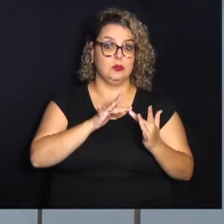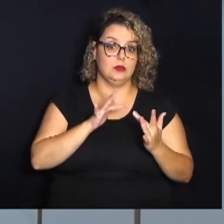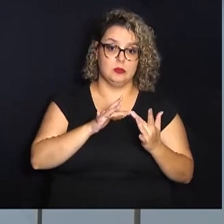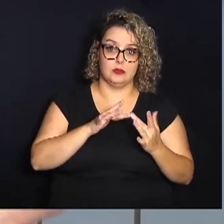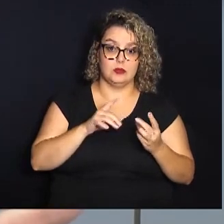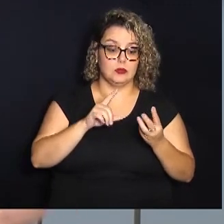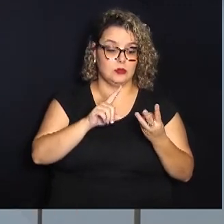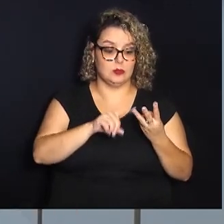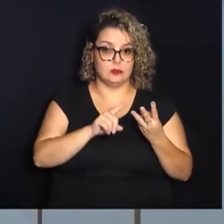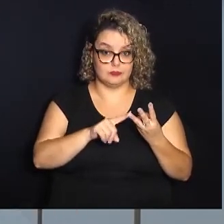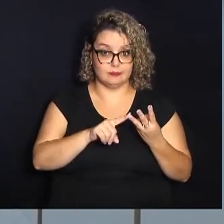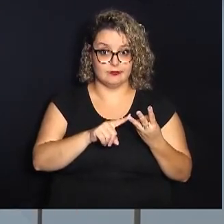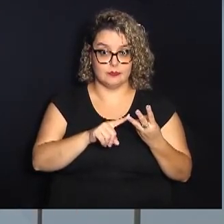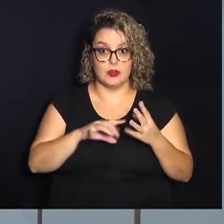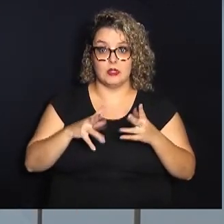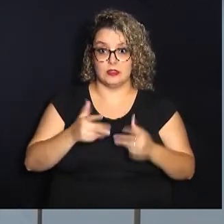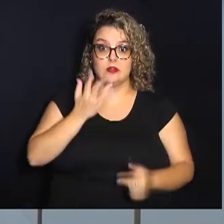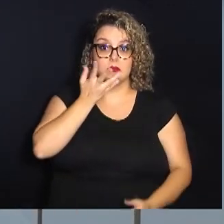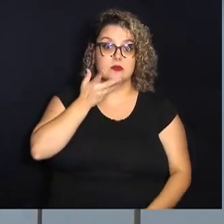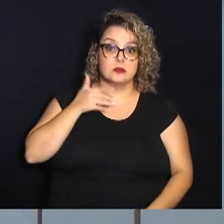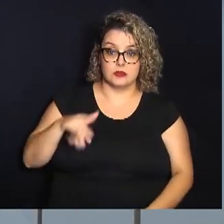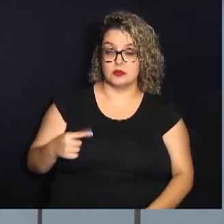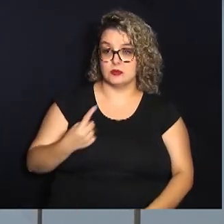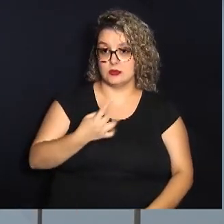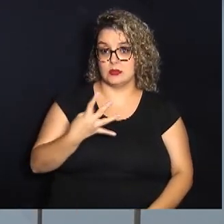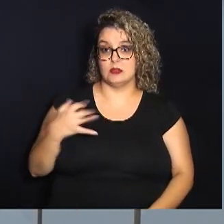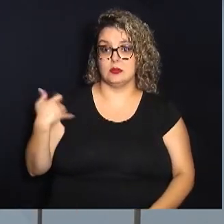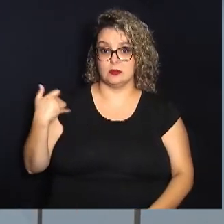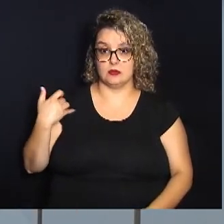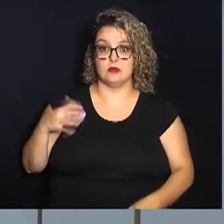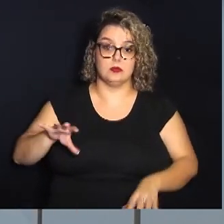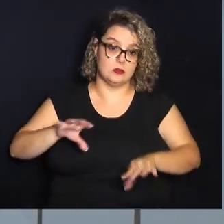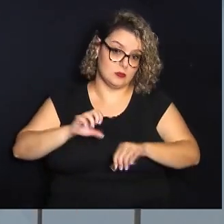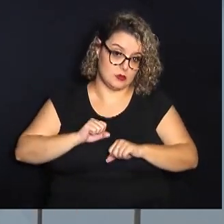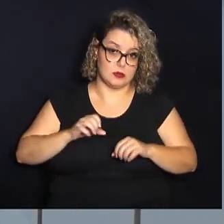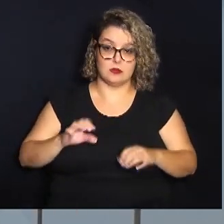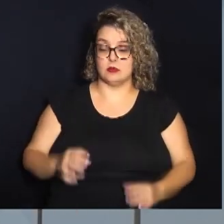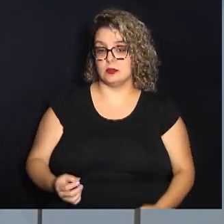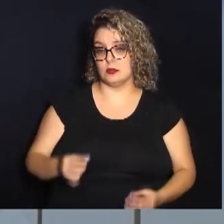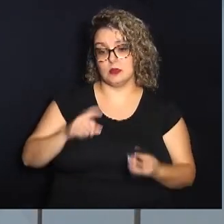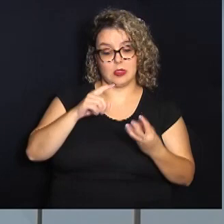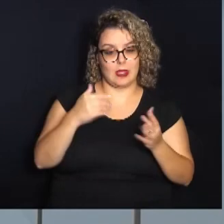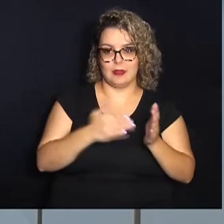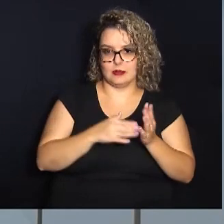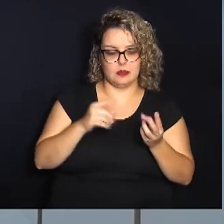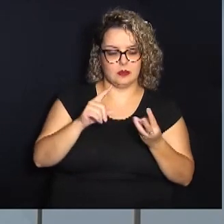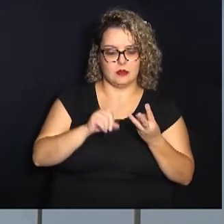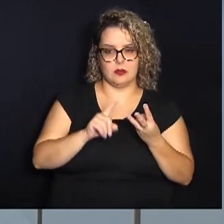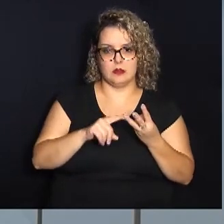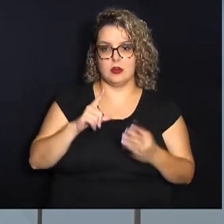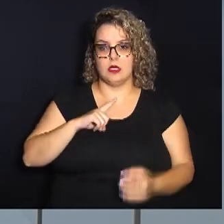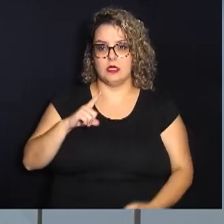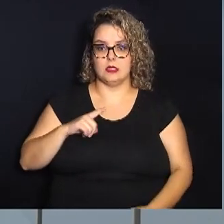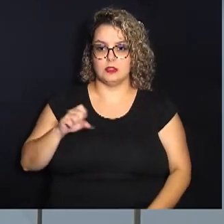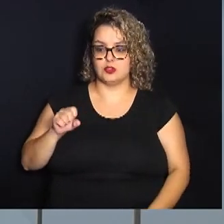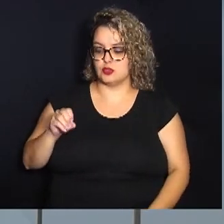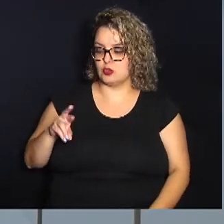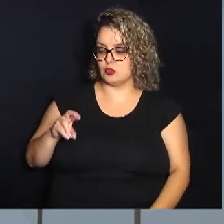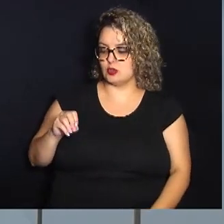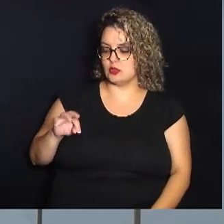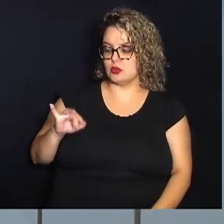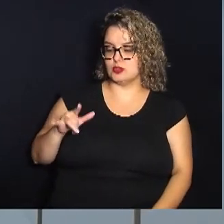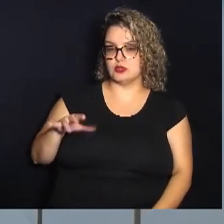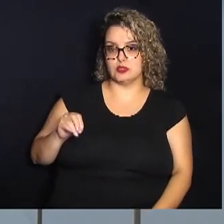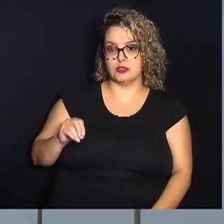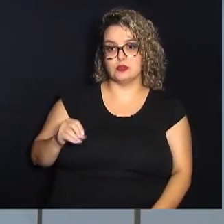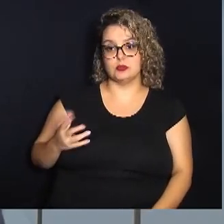3. Então, todas as crianças até 14 anos, elas são suscetíveis ao sorotipo 3. Além disso, a gente tendo mais sorotipos circulando, a gente tem